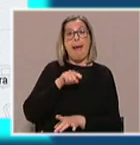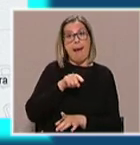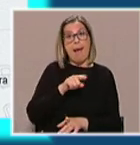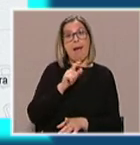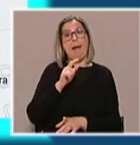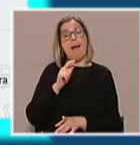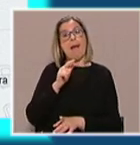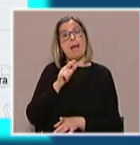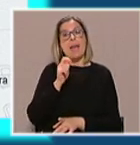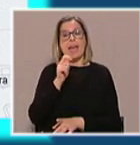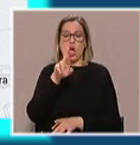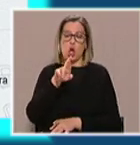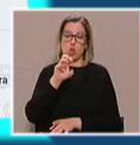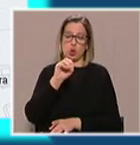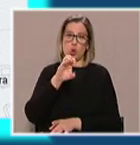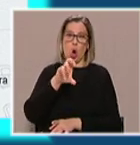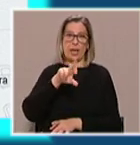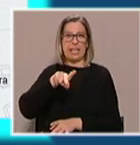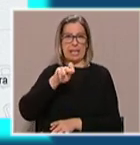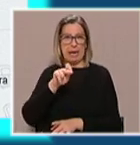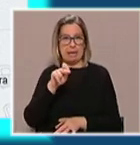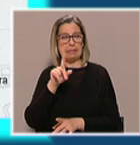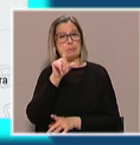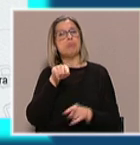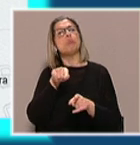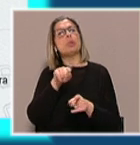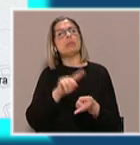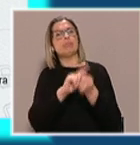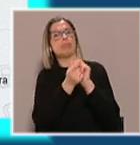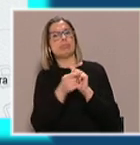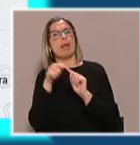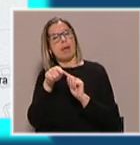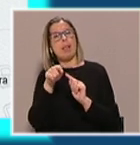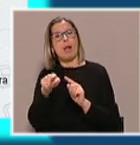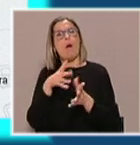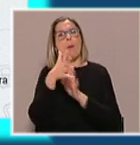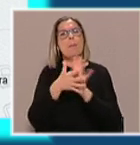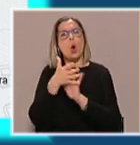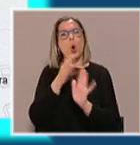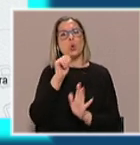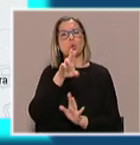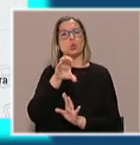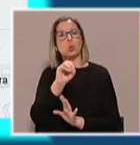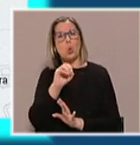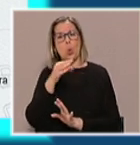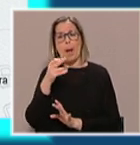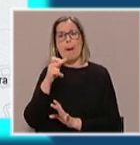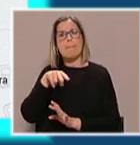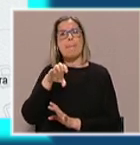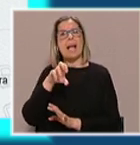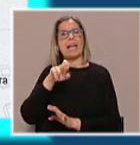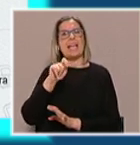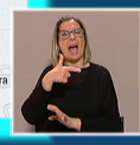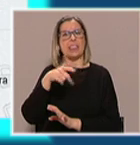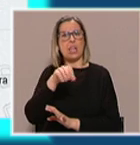porquê? Porque é ao nível do pâncreas que se produz o suco pancreático, que depois vai ser lançado no duodeno